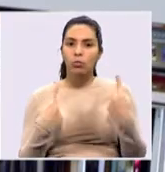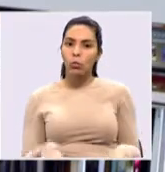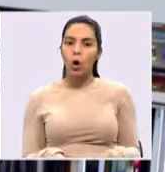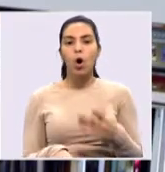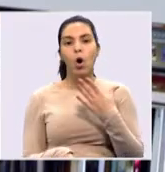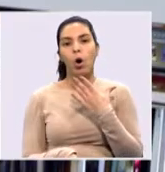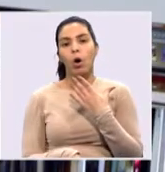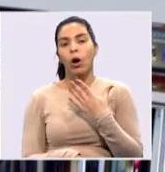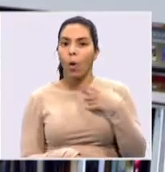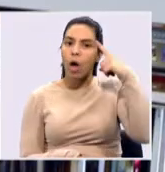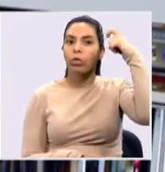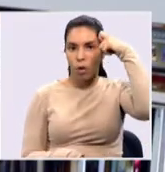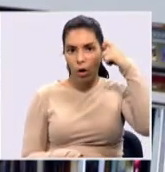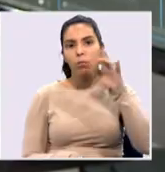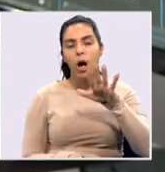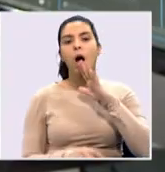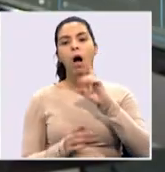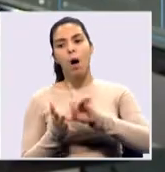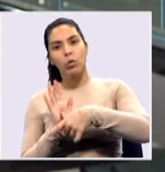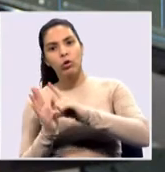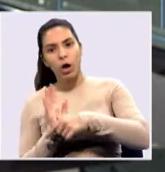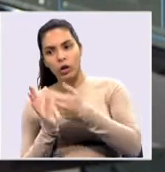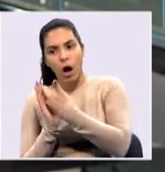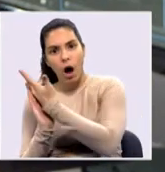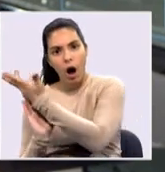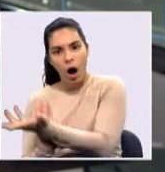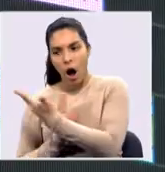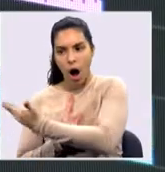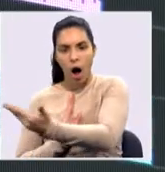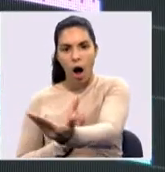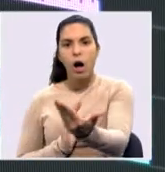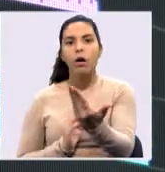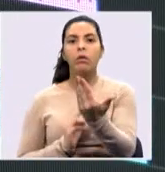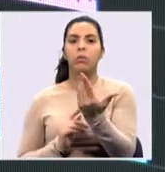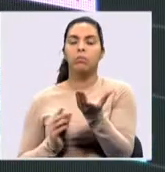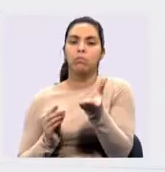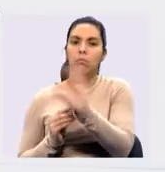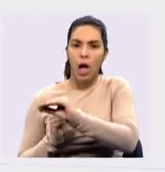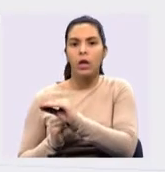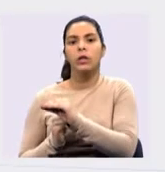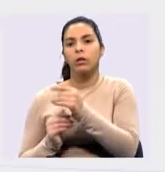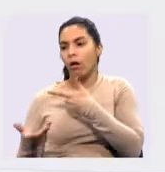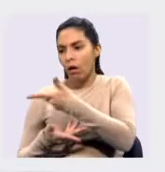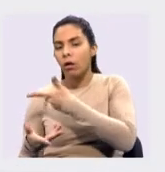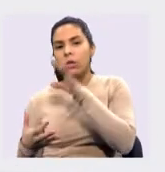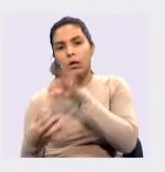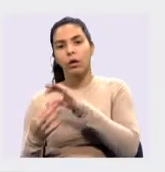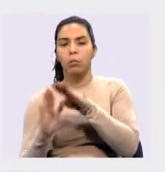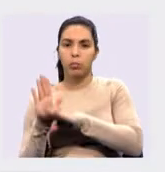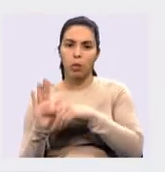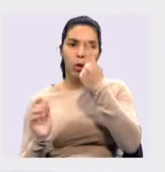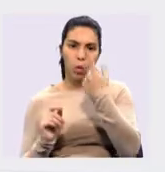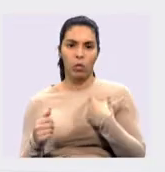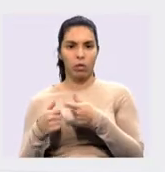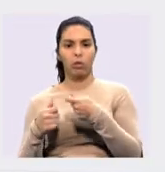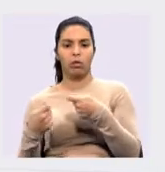faço entrevistas, que é uma coisa que eu adoro. Tenho uma série de projetos à parte, entre os quais o Rimas e Batidas, onde estou há algum